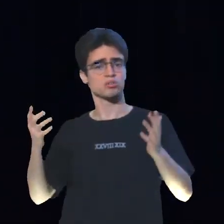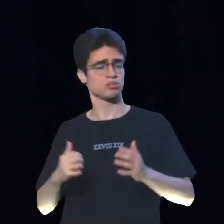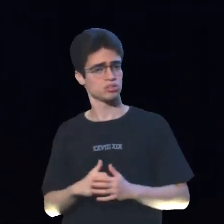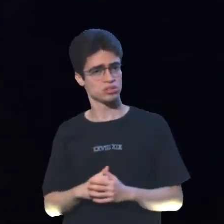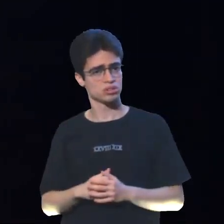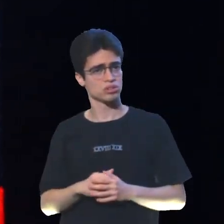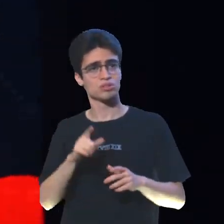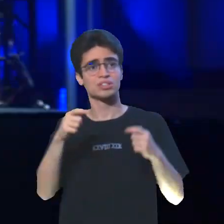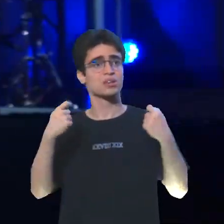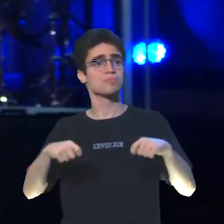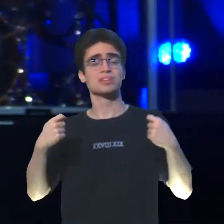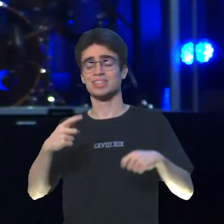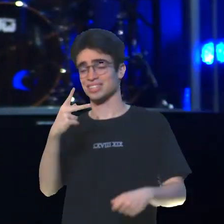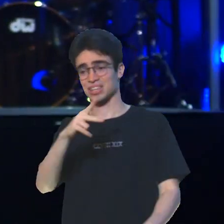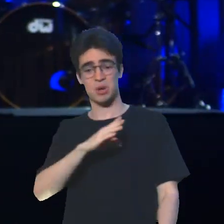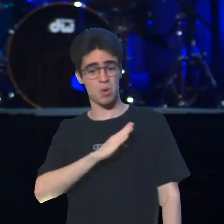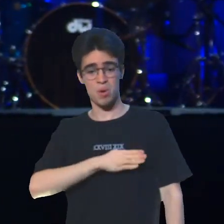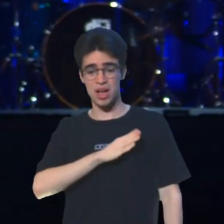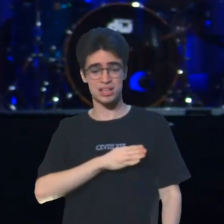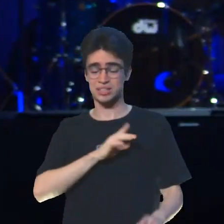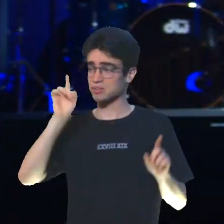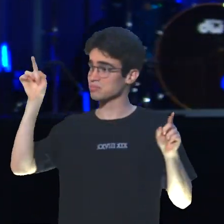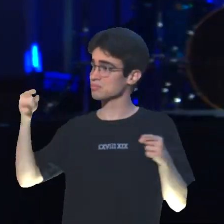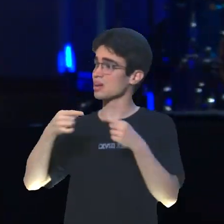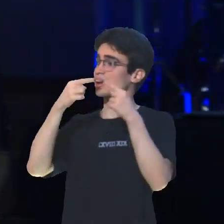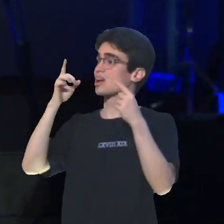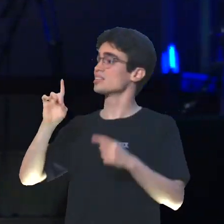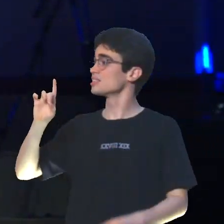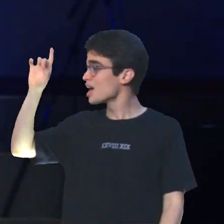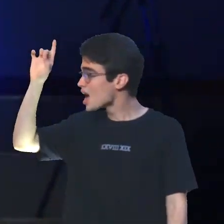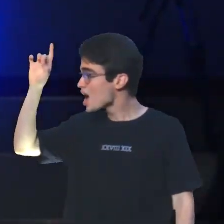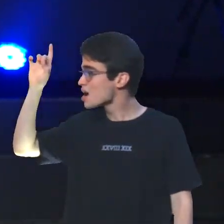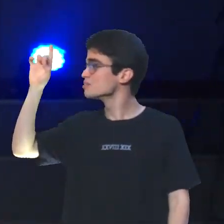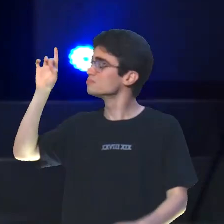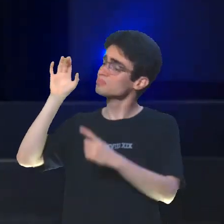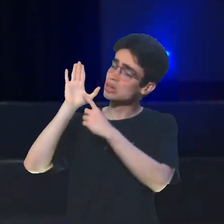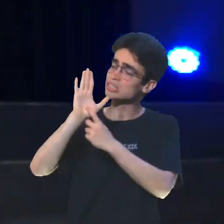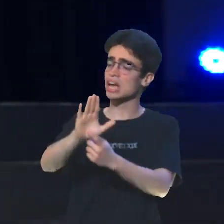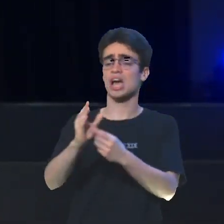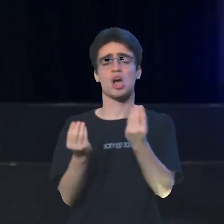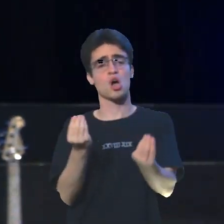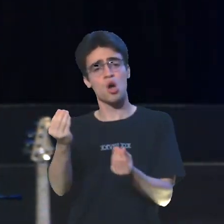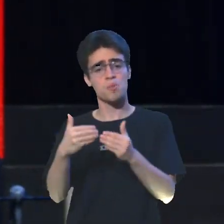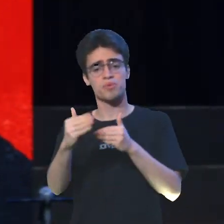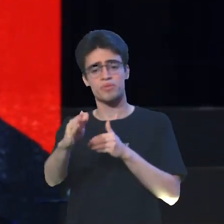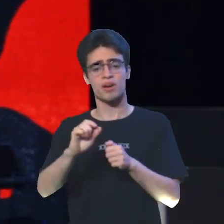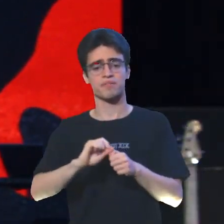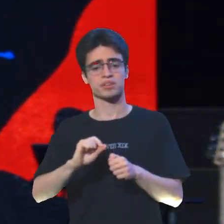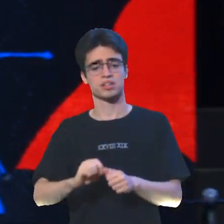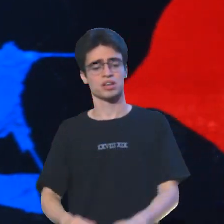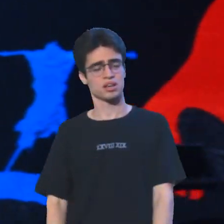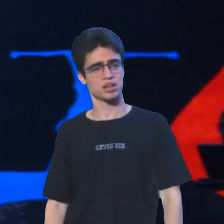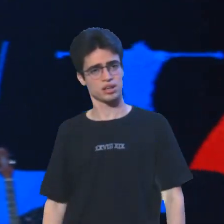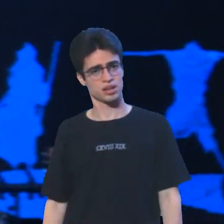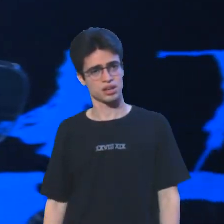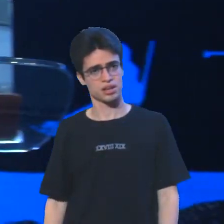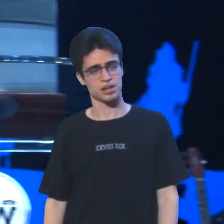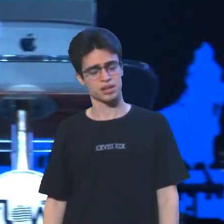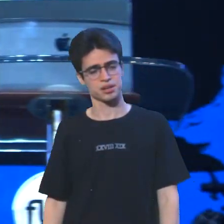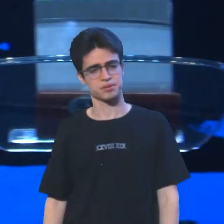Só volte o seu coração ao meu, que eu vou te mostrar como você pode fazer.